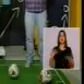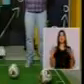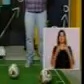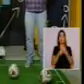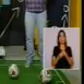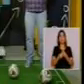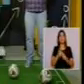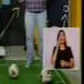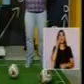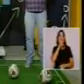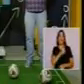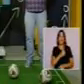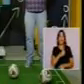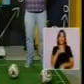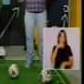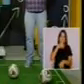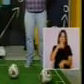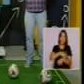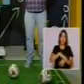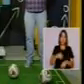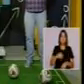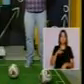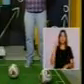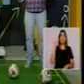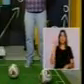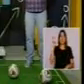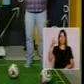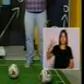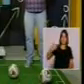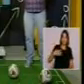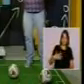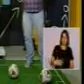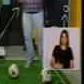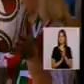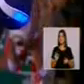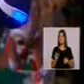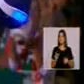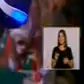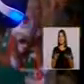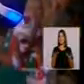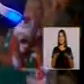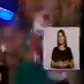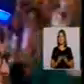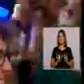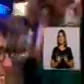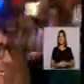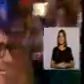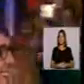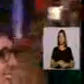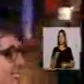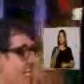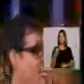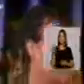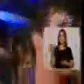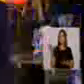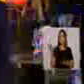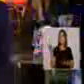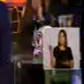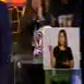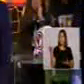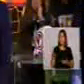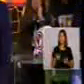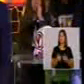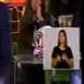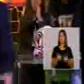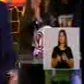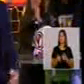a dor de termos sido goleados pelo país de Gales. Está calado, é que estou capaz. Oh, Raminhos, deixa lá de jogar a